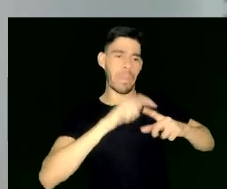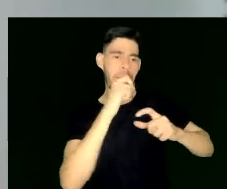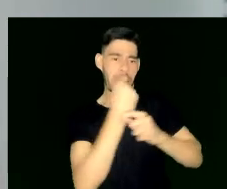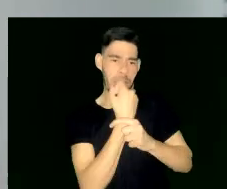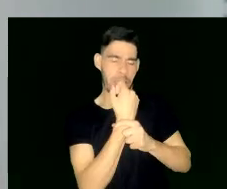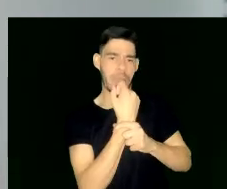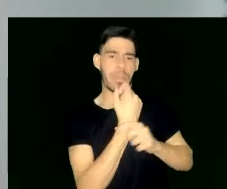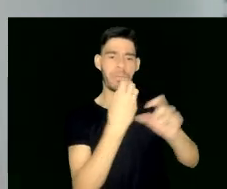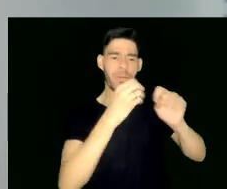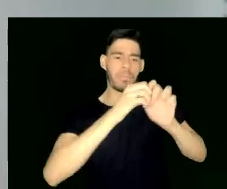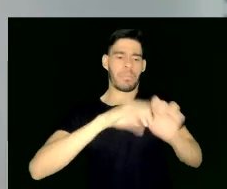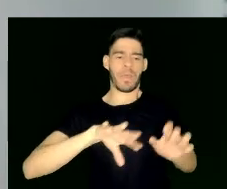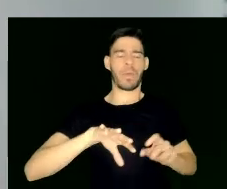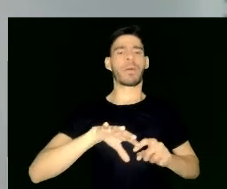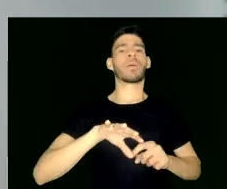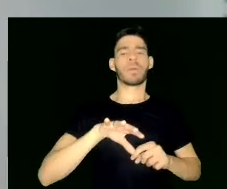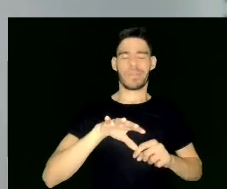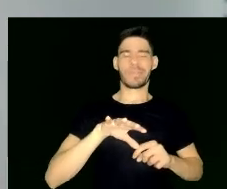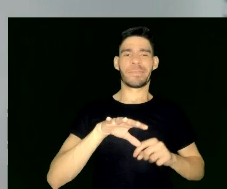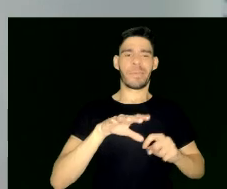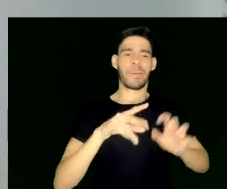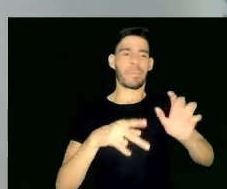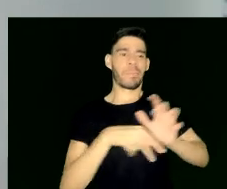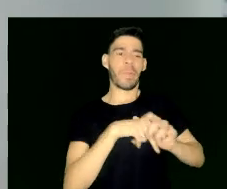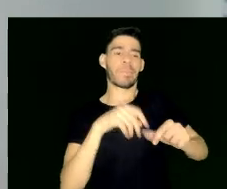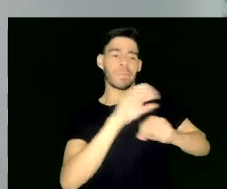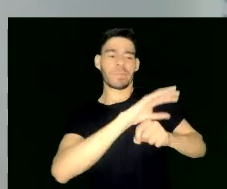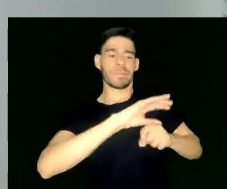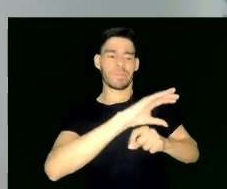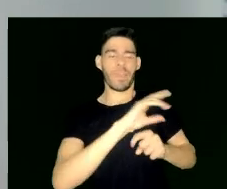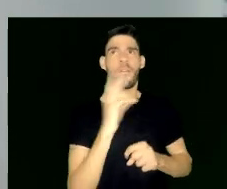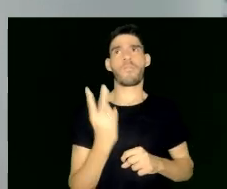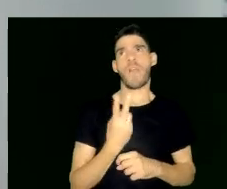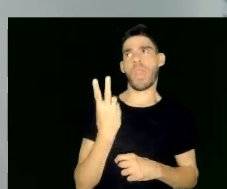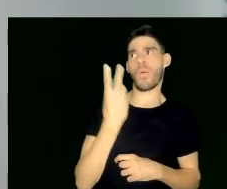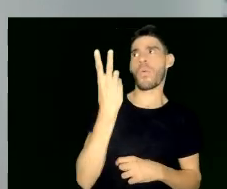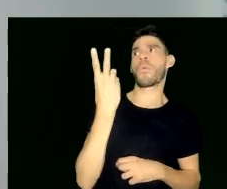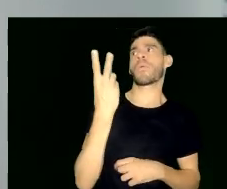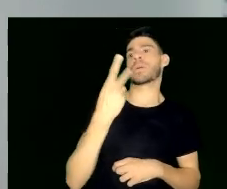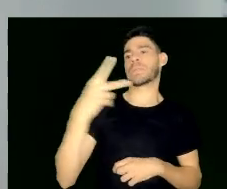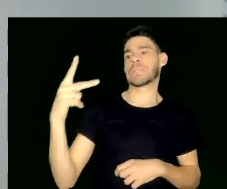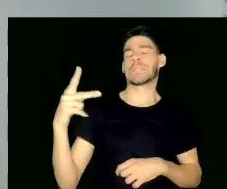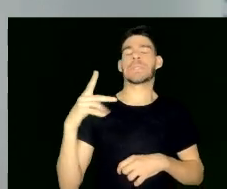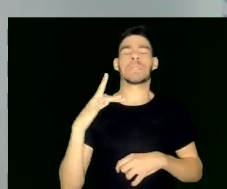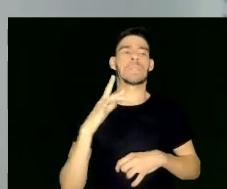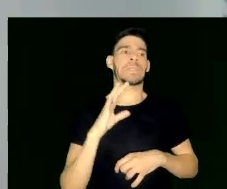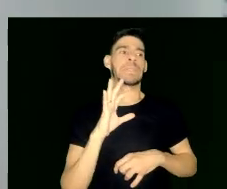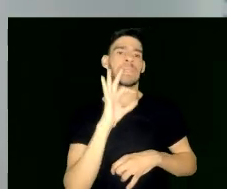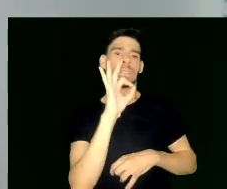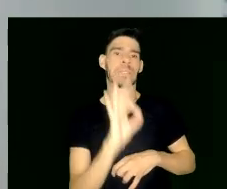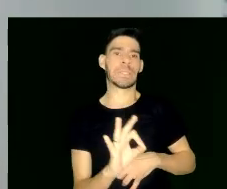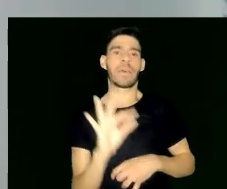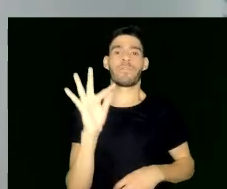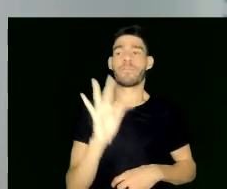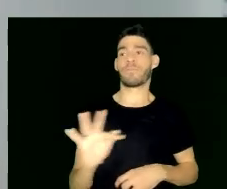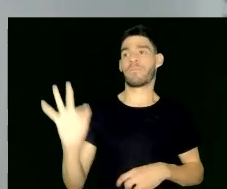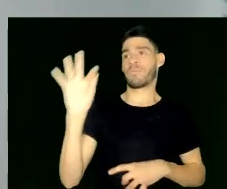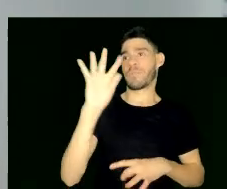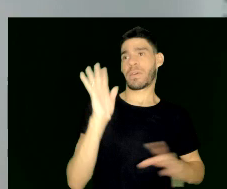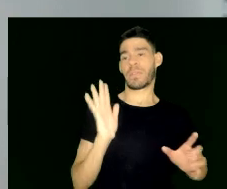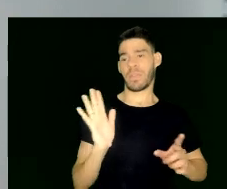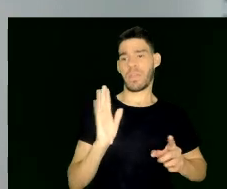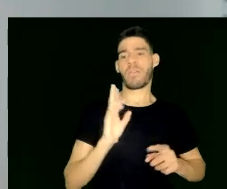as proteções, os sistemas de proteção da Constituição e todos os seus valores, primários